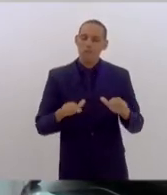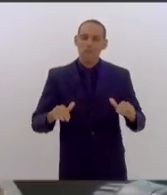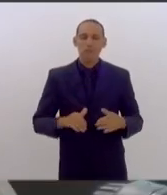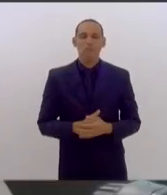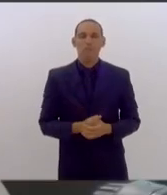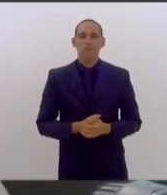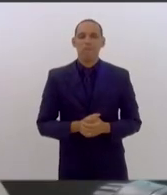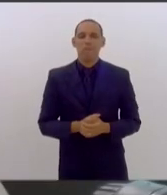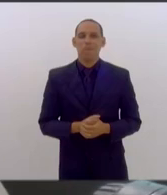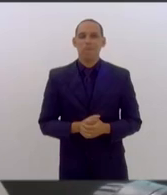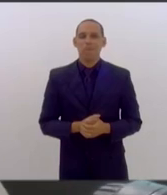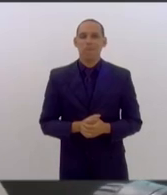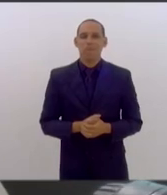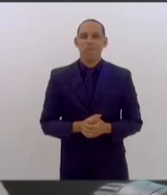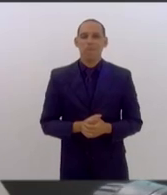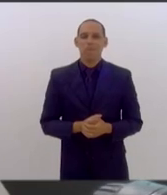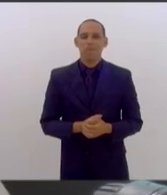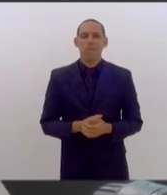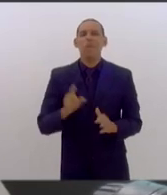isso